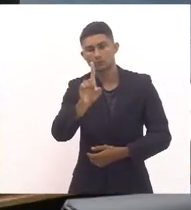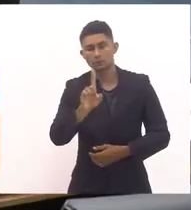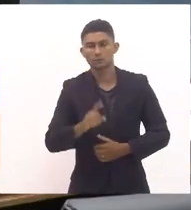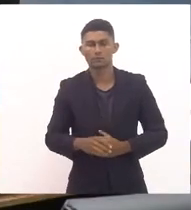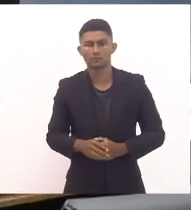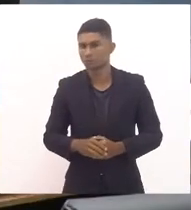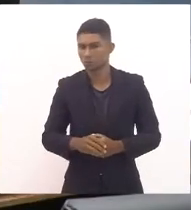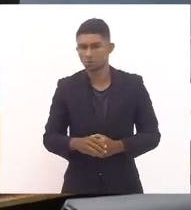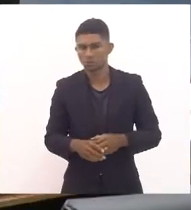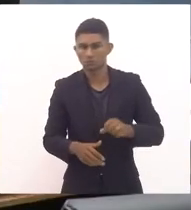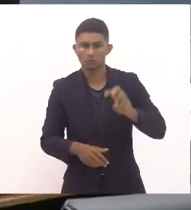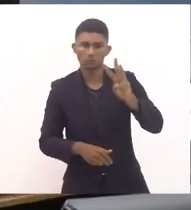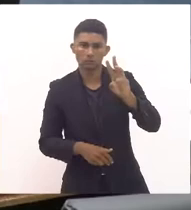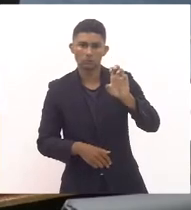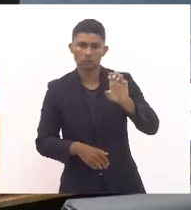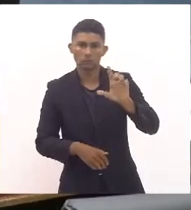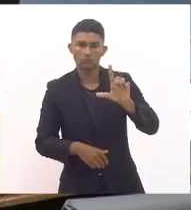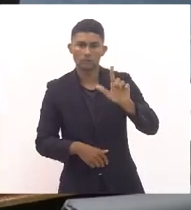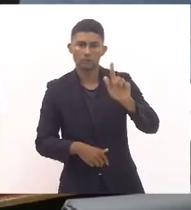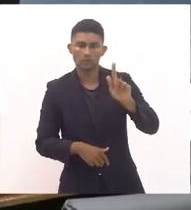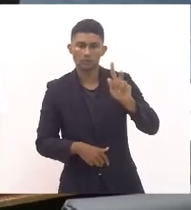Deputado Wellington José.